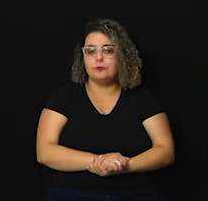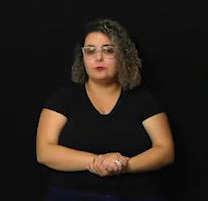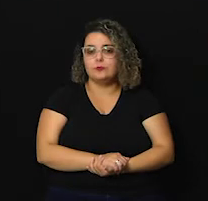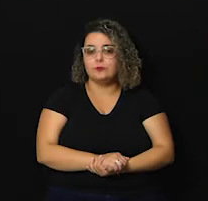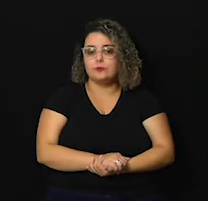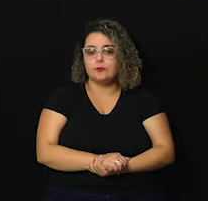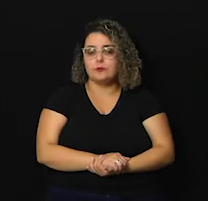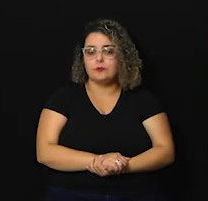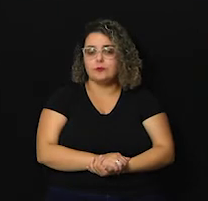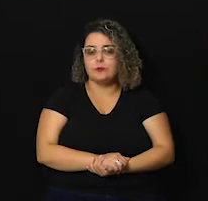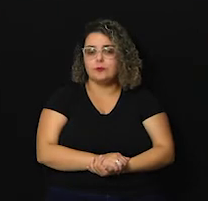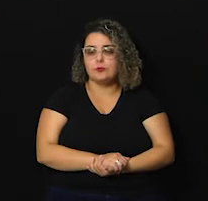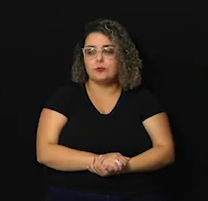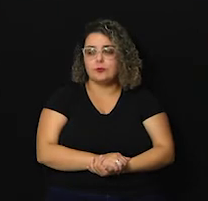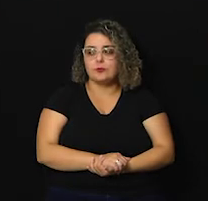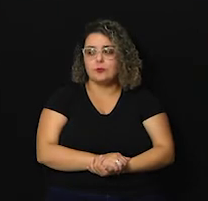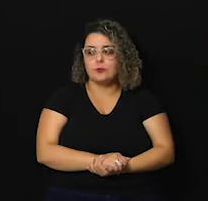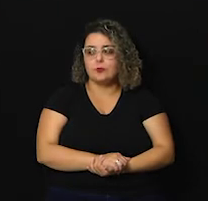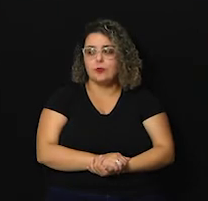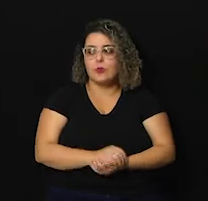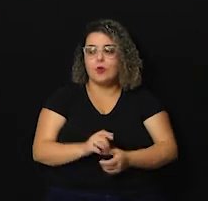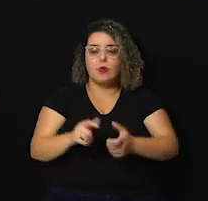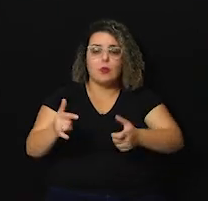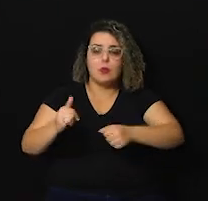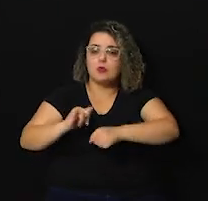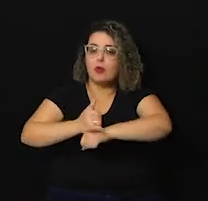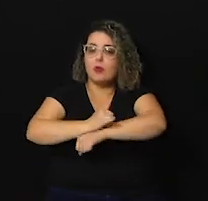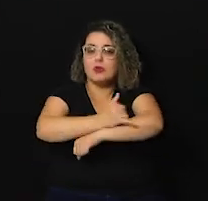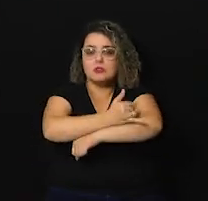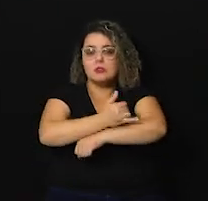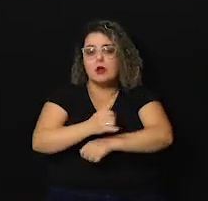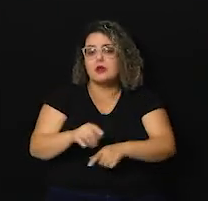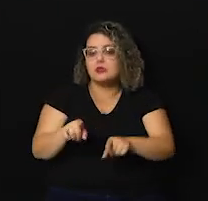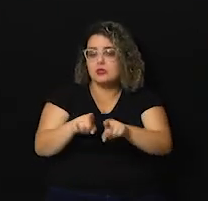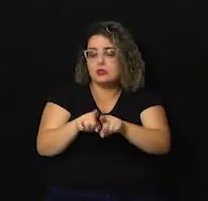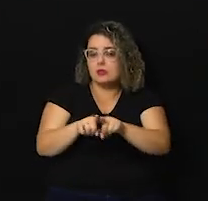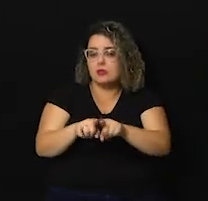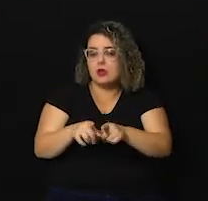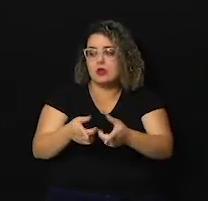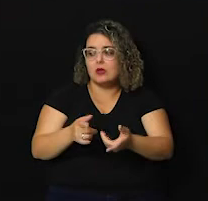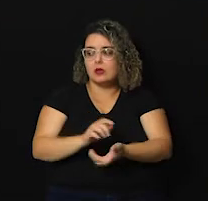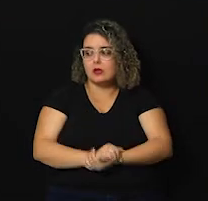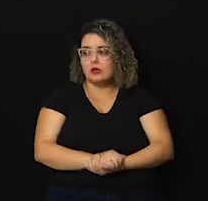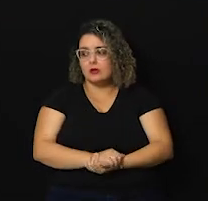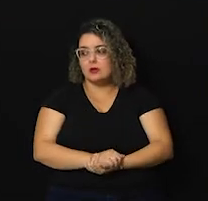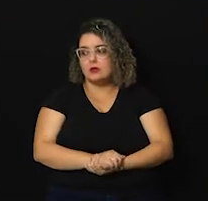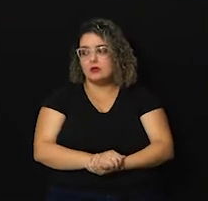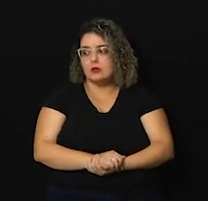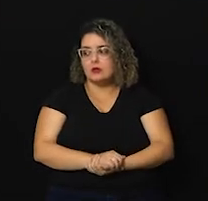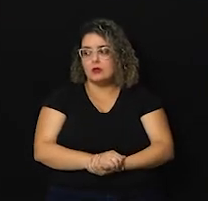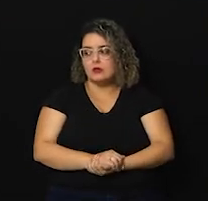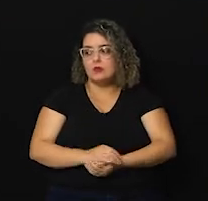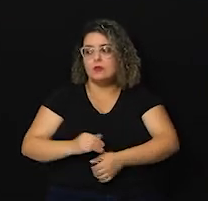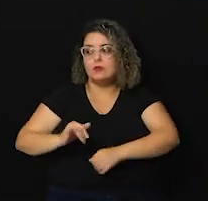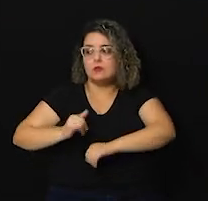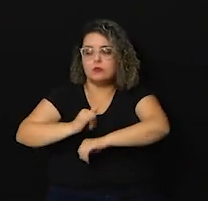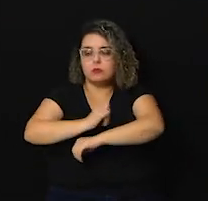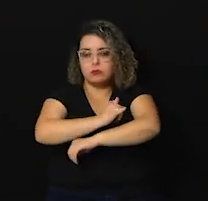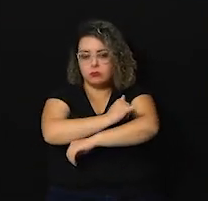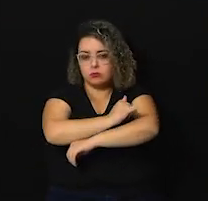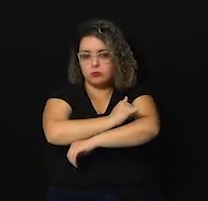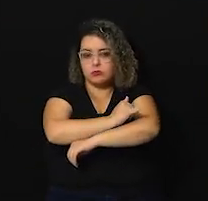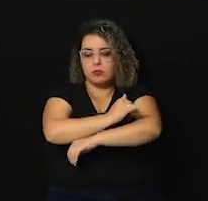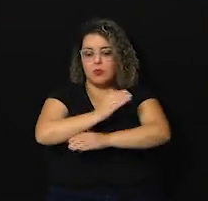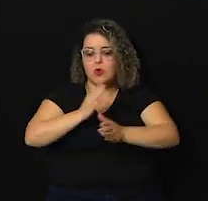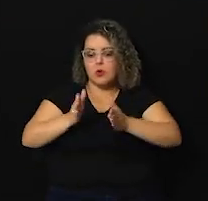uma das causas, por exemplo, do aumento da obesidade no mundo. O que existe na obesidade que está